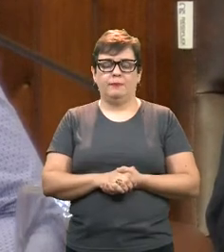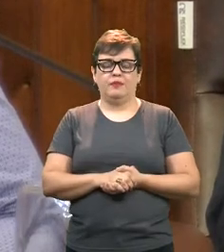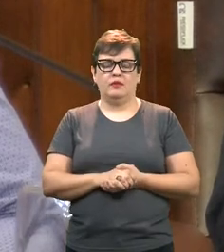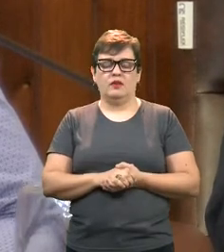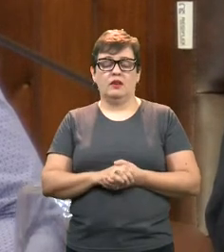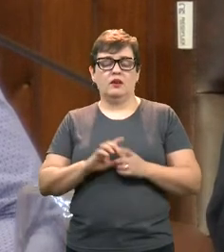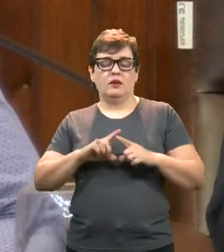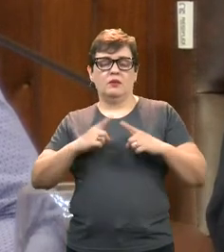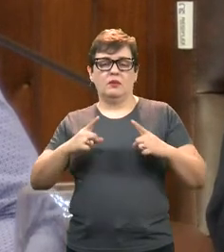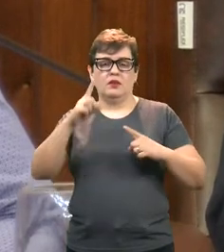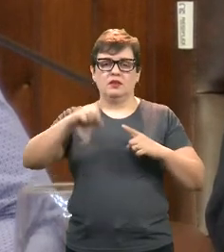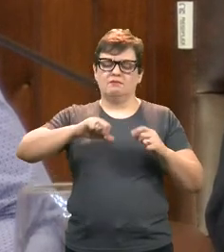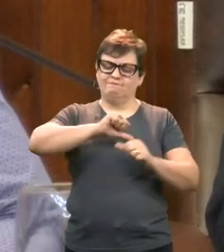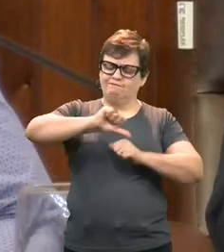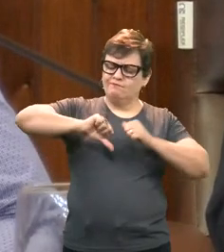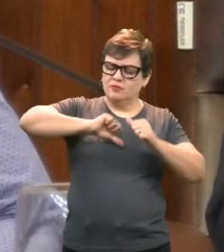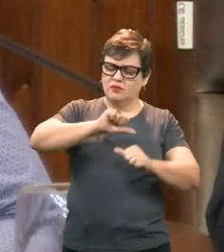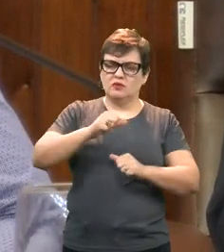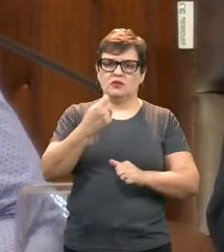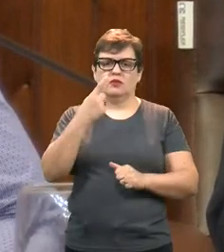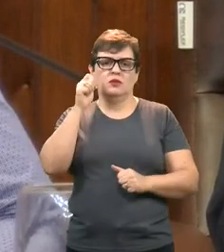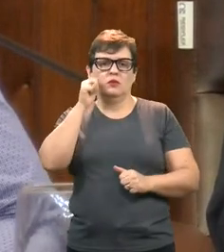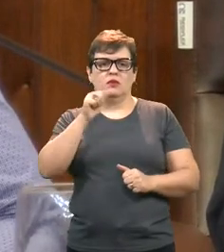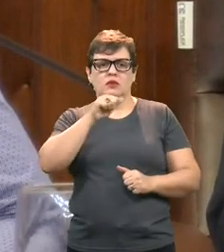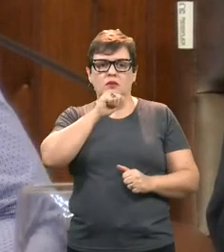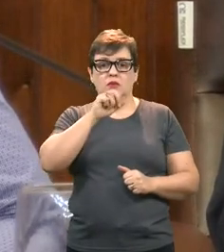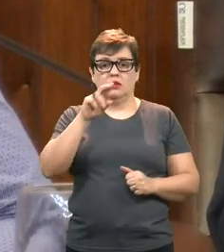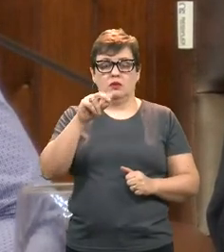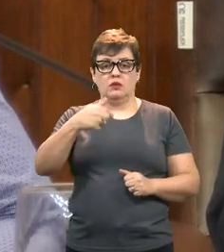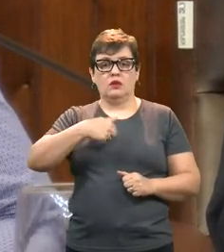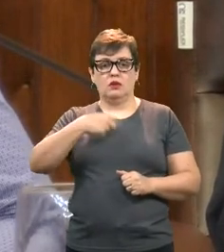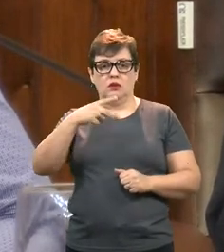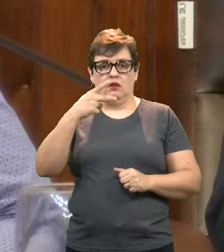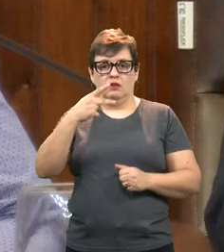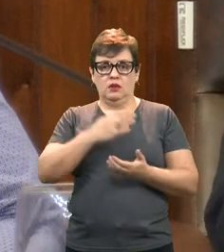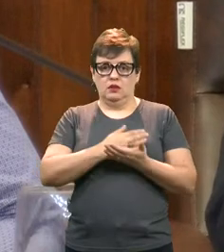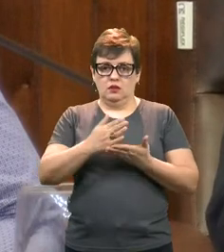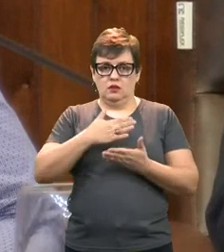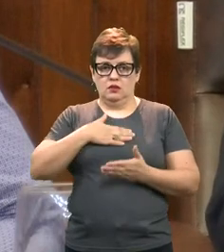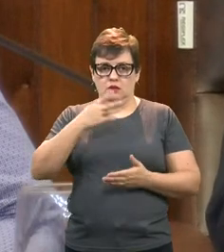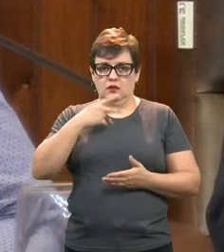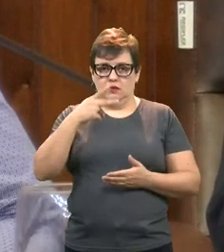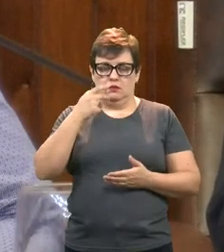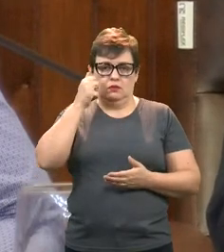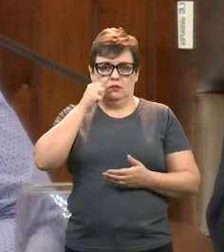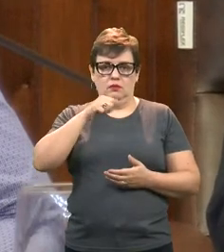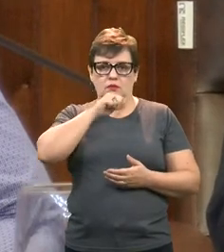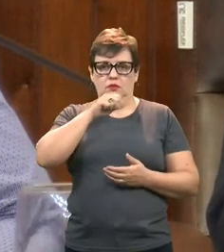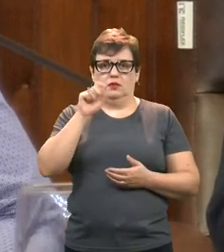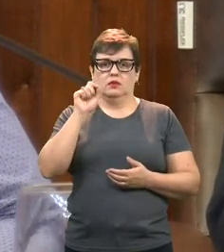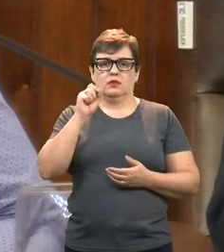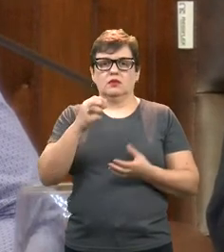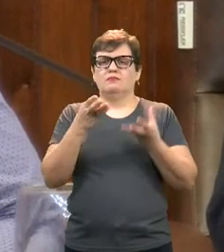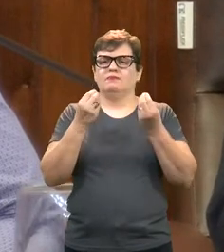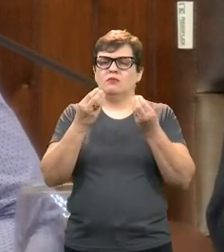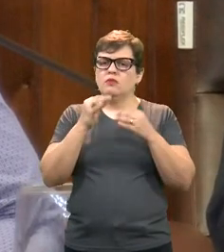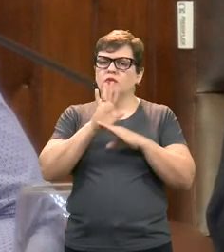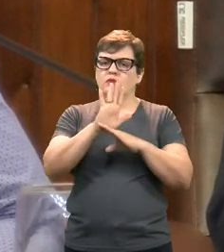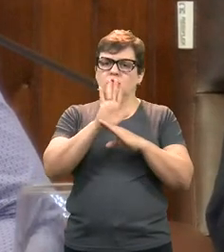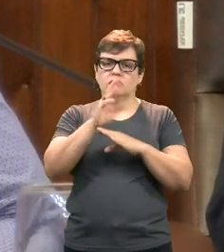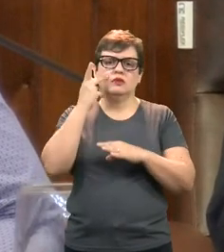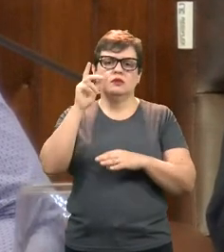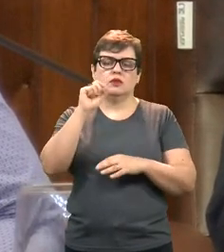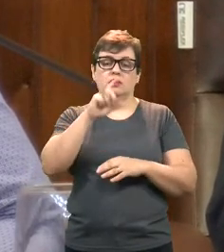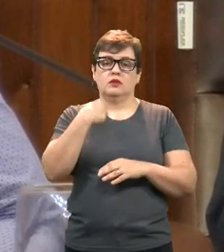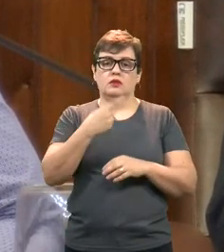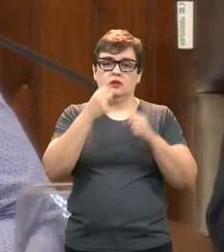transformadora de uma mãe, aliás, como mencionei no começo da minha fala, uma mãe que muito está cooperando para que